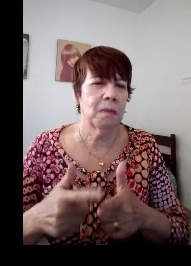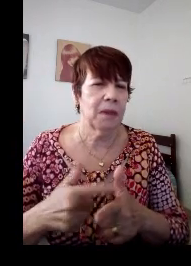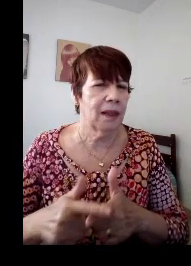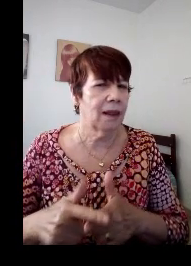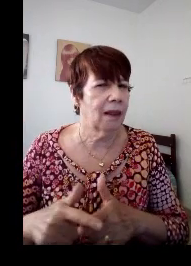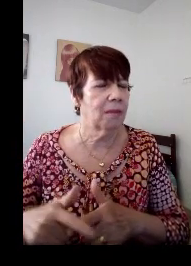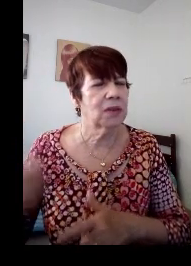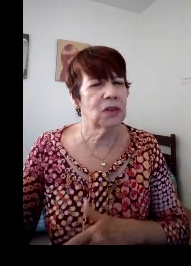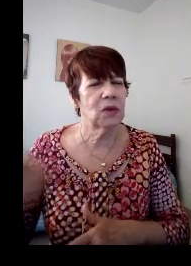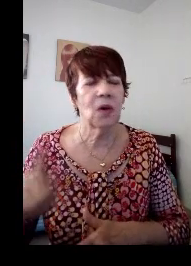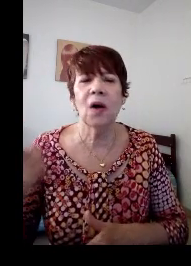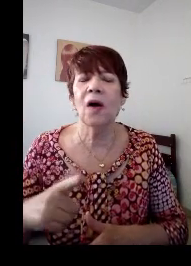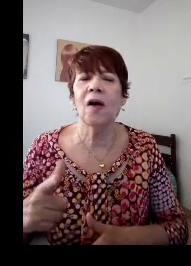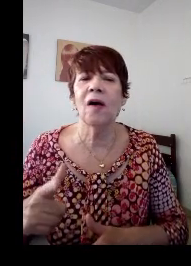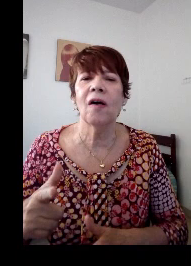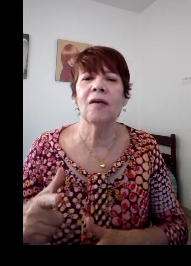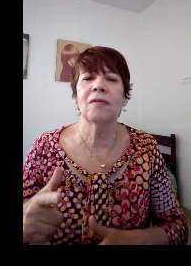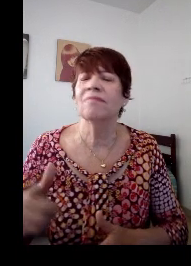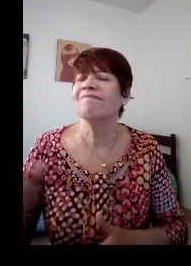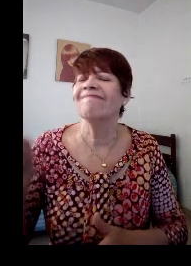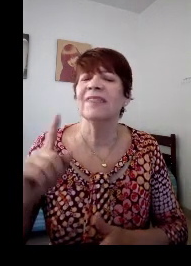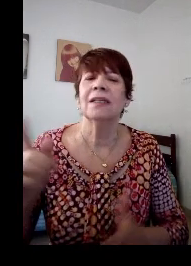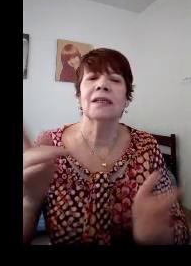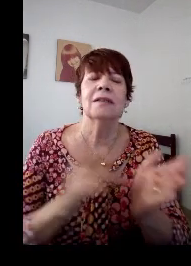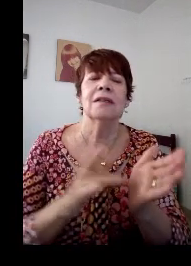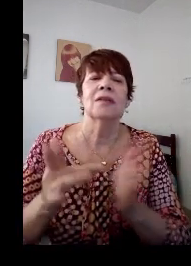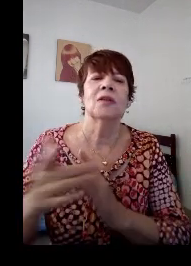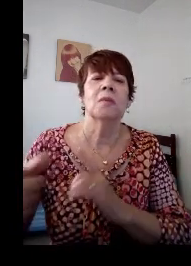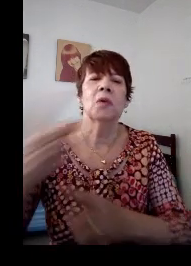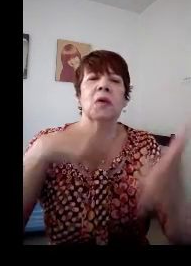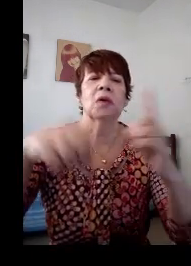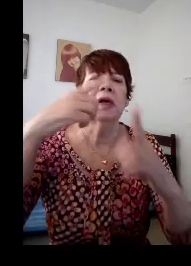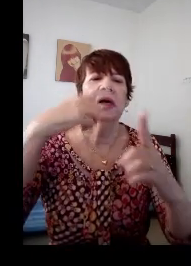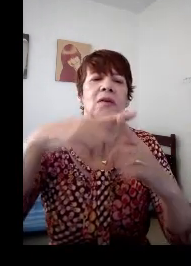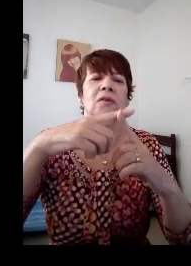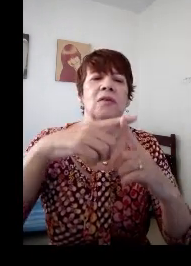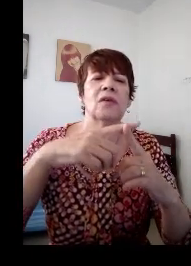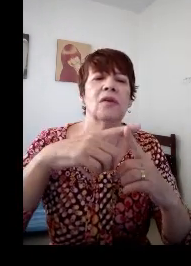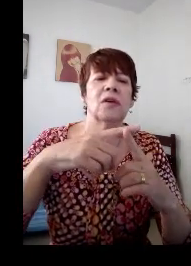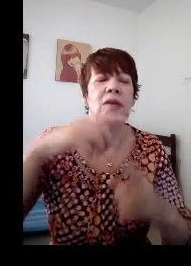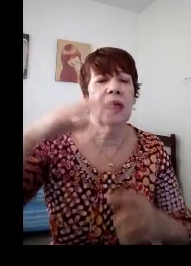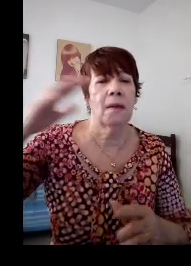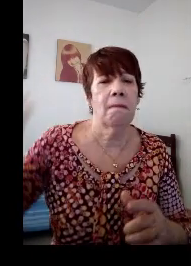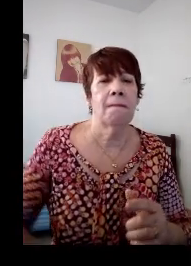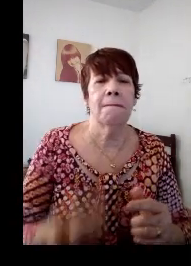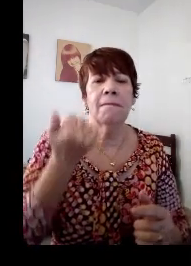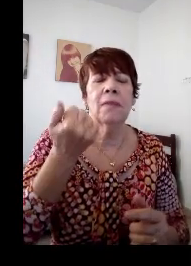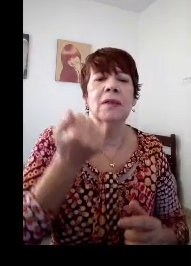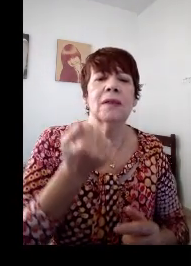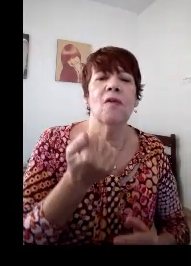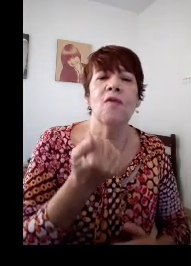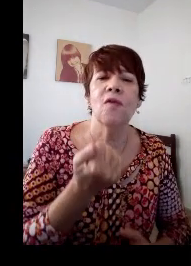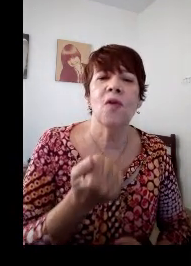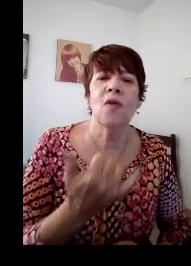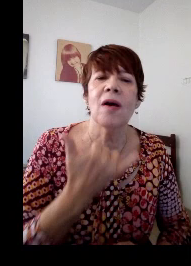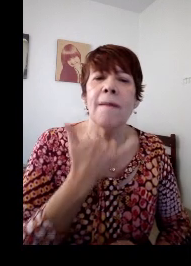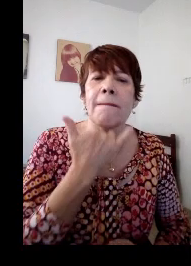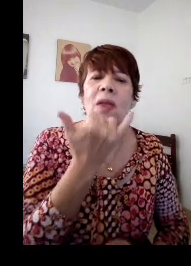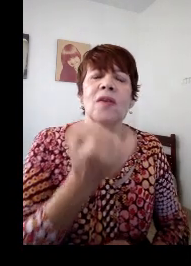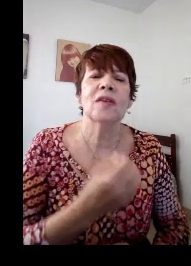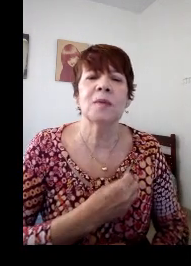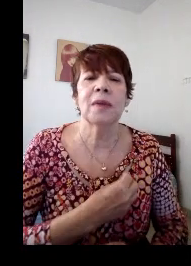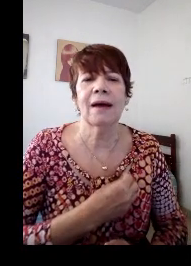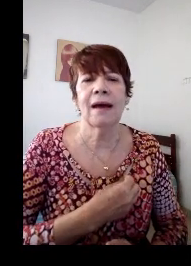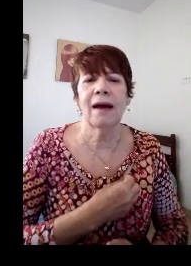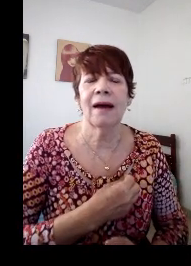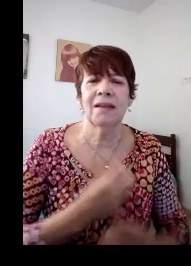na cruz, você já está perdoada, pode ficar tranquila, né? Você está